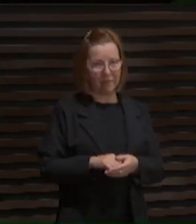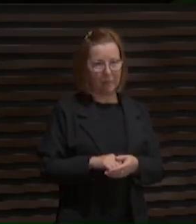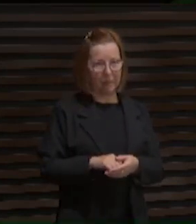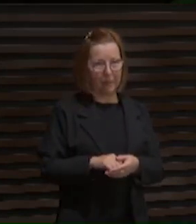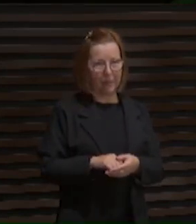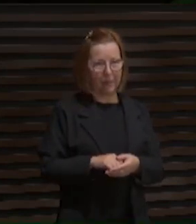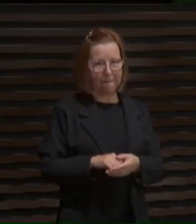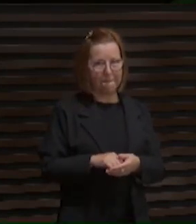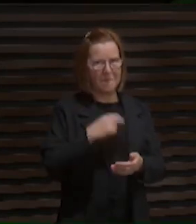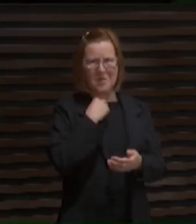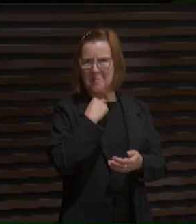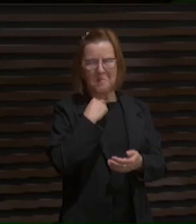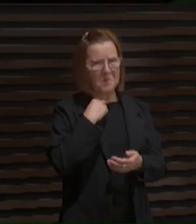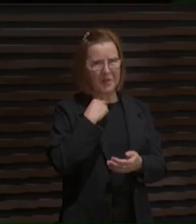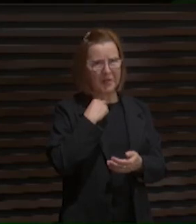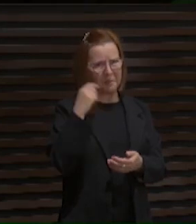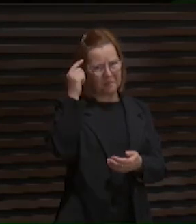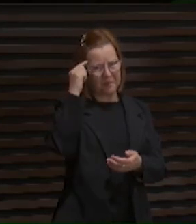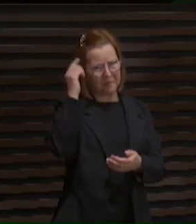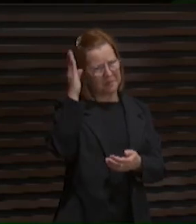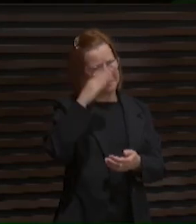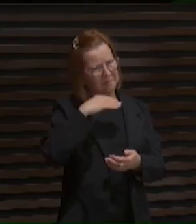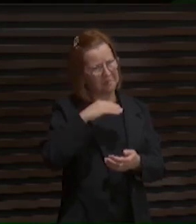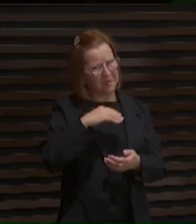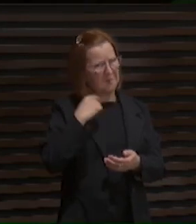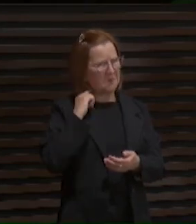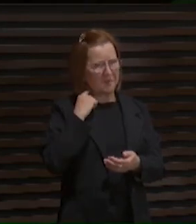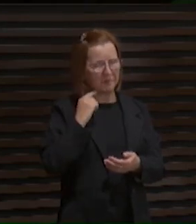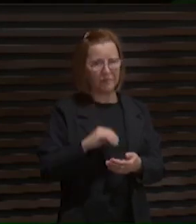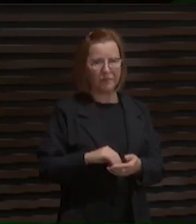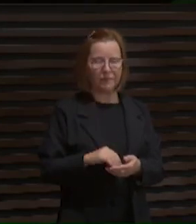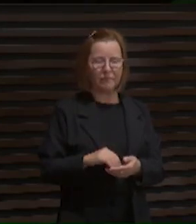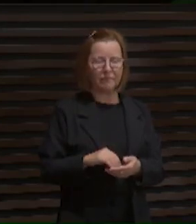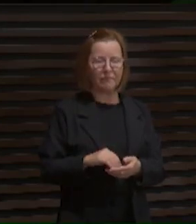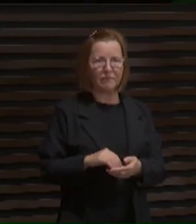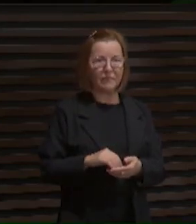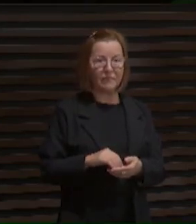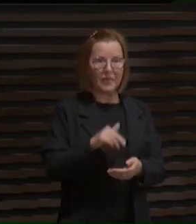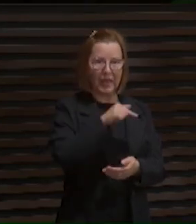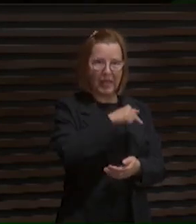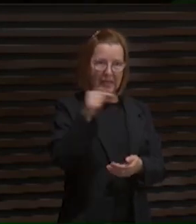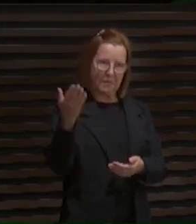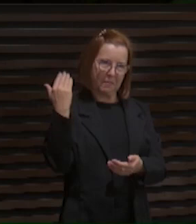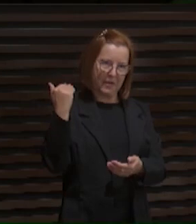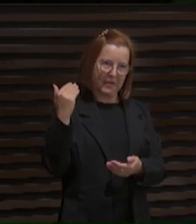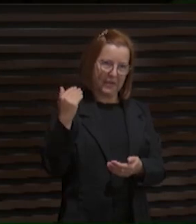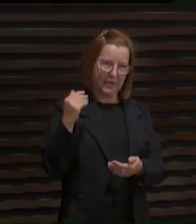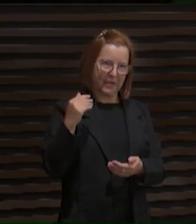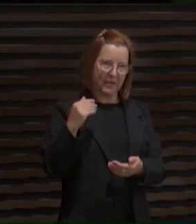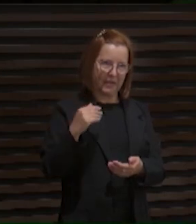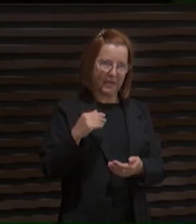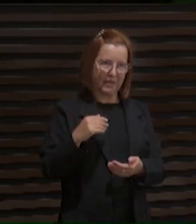por telas ou por companhias. Na semana passada, o Gui, ele falou do tripé da